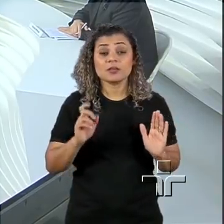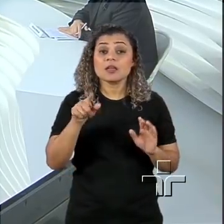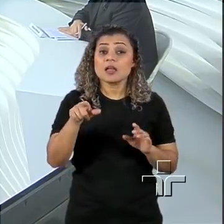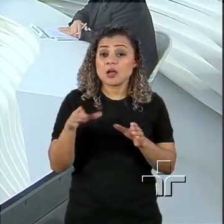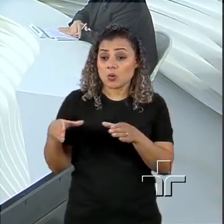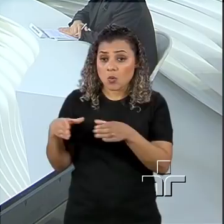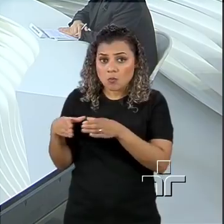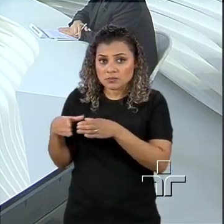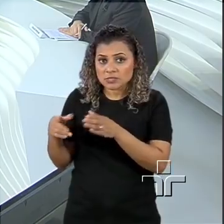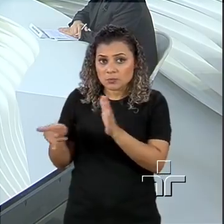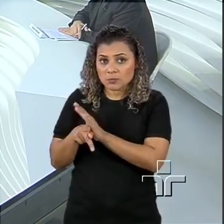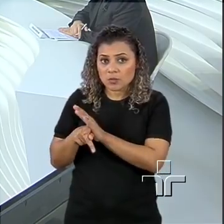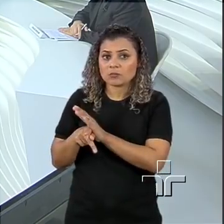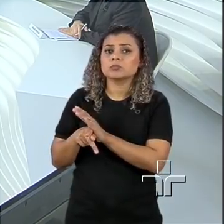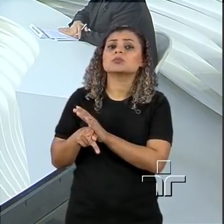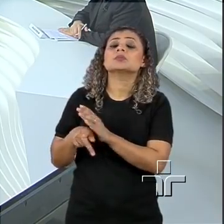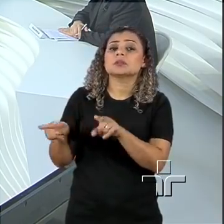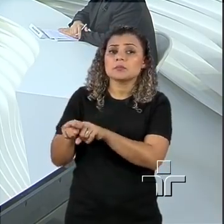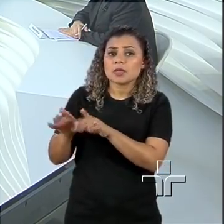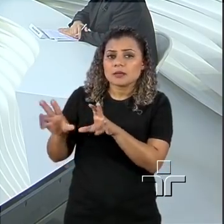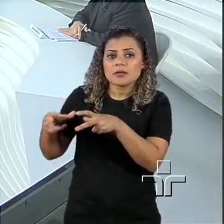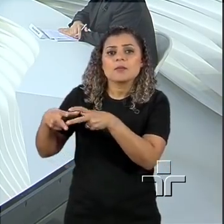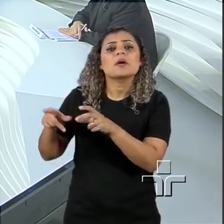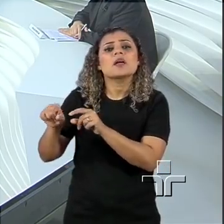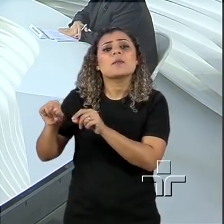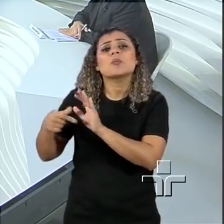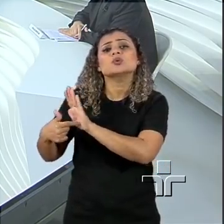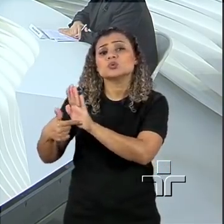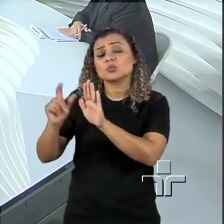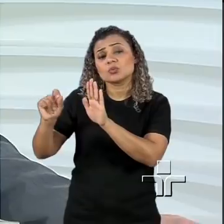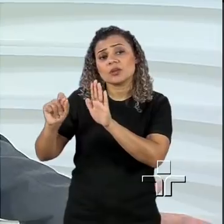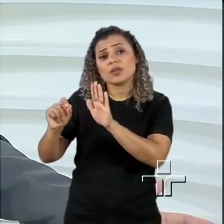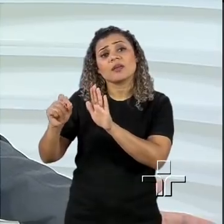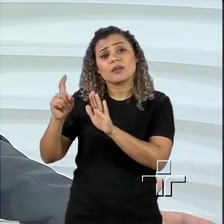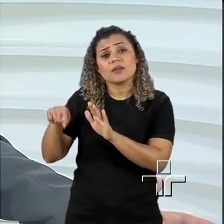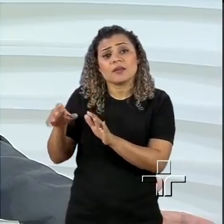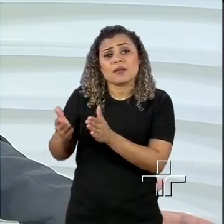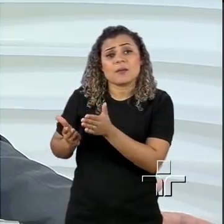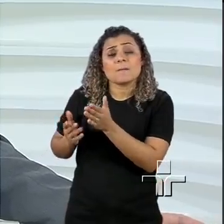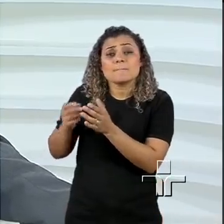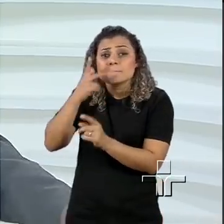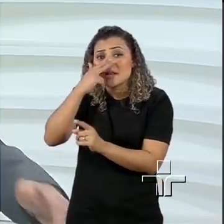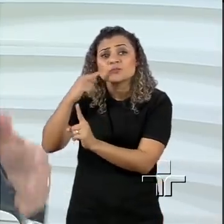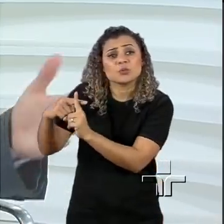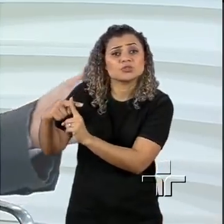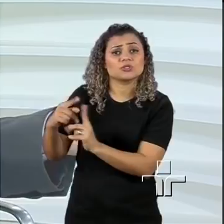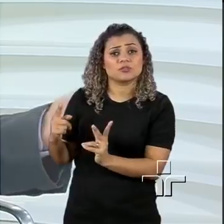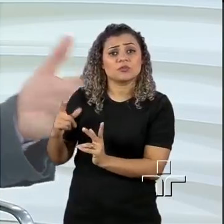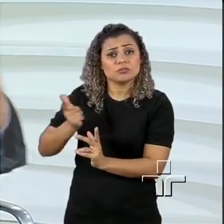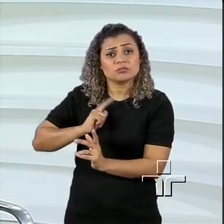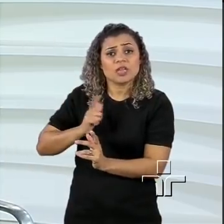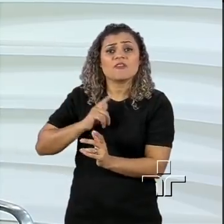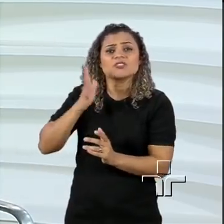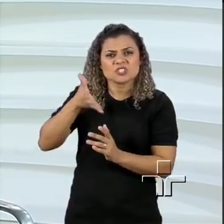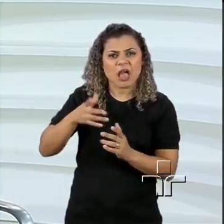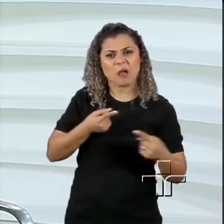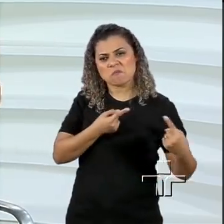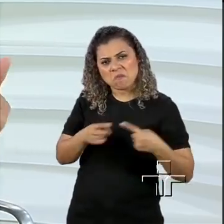Comissão Especial da Câmara deu ok para o parecer do Tribunal de Contas. Estranhamente, 1000 argumentos para